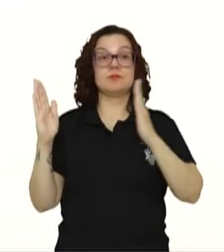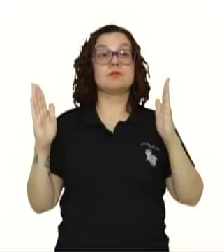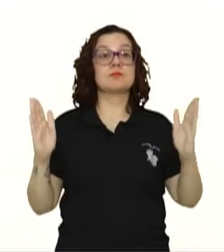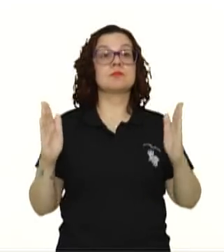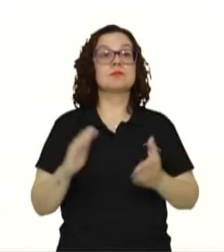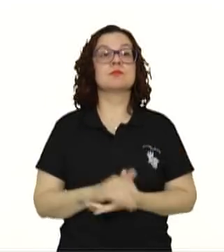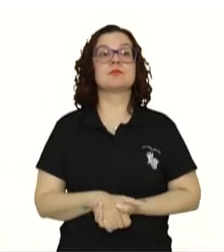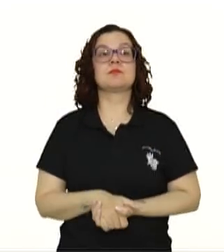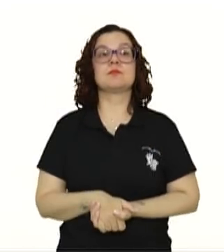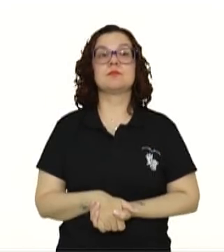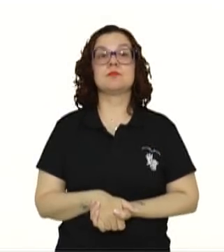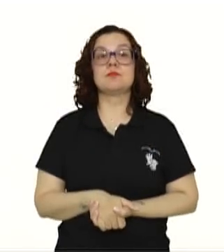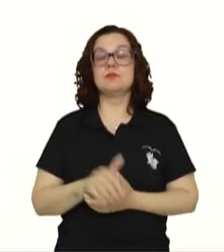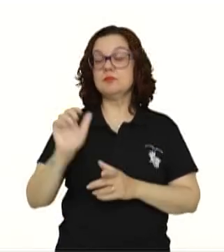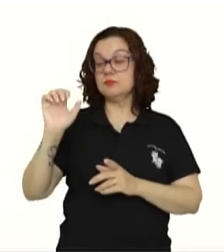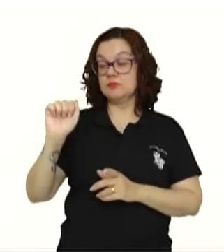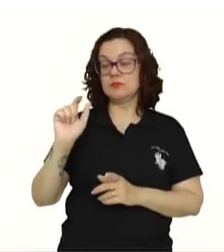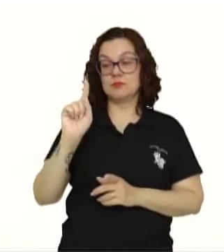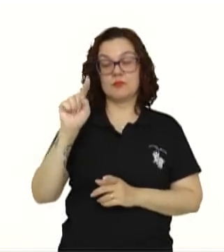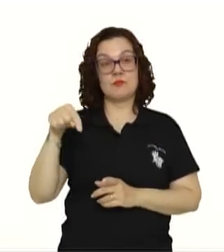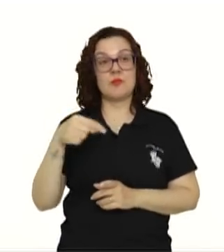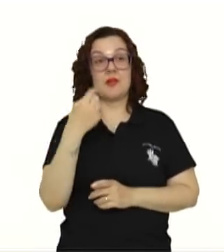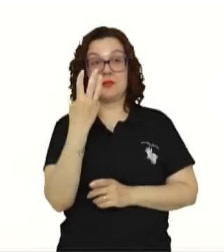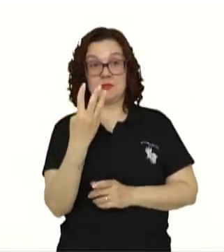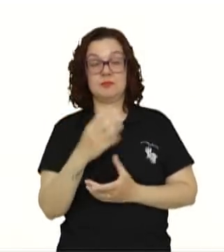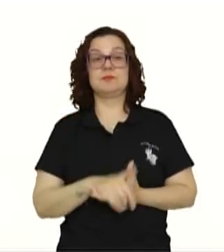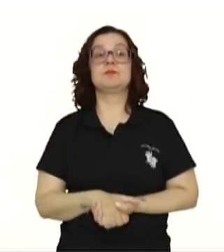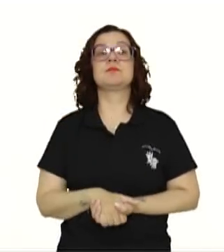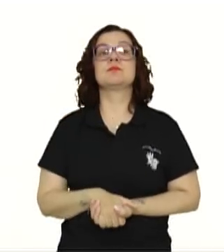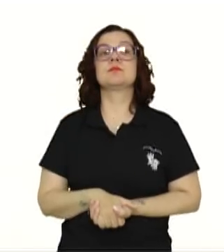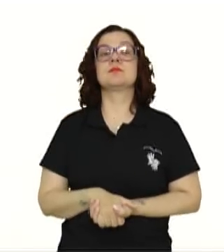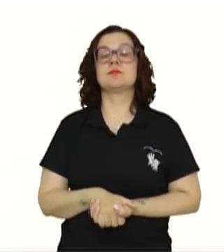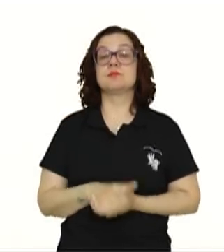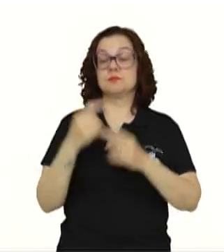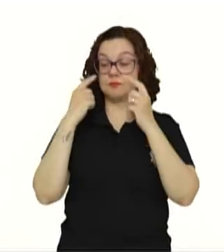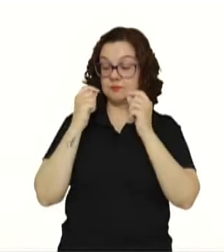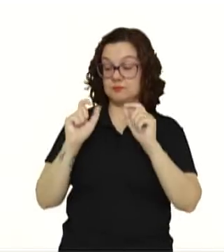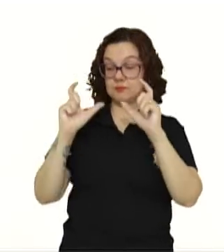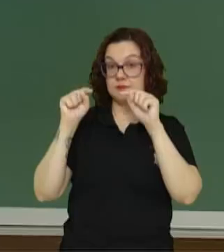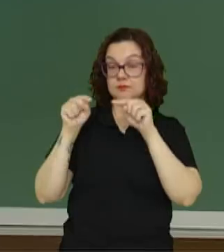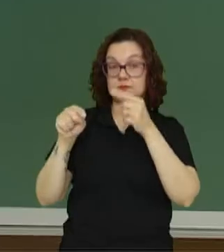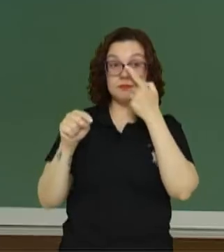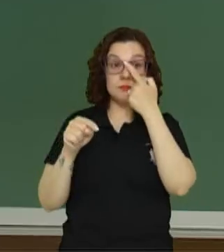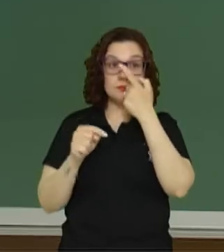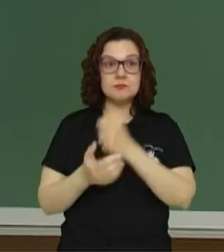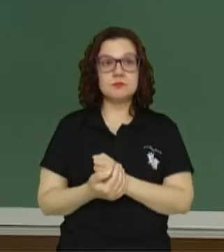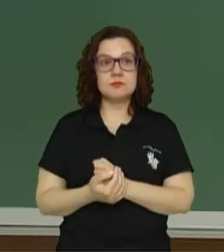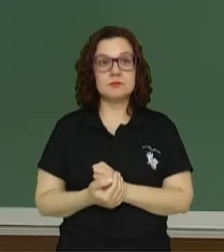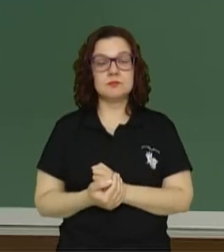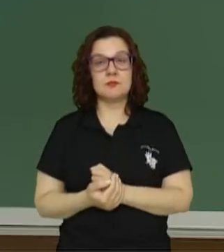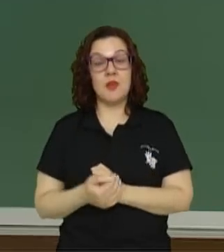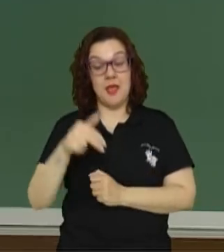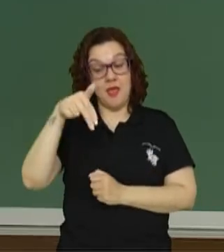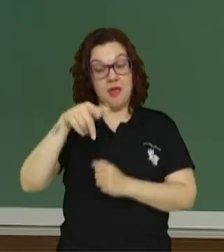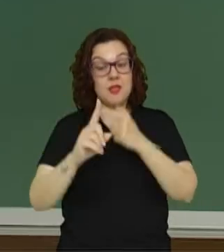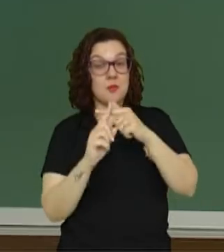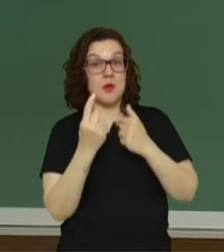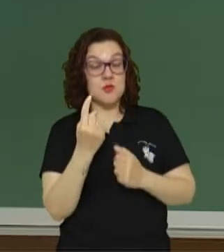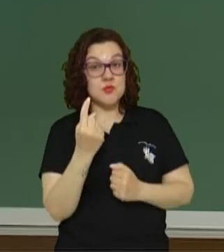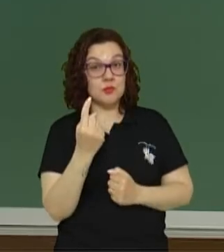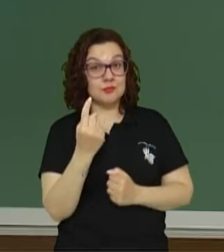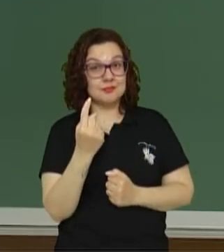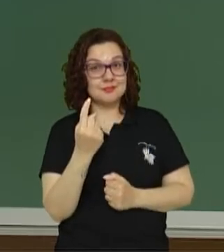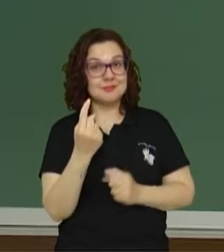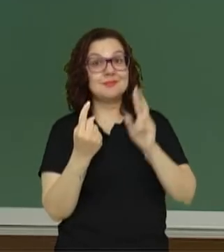sequência tal que A1 igual a 3, presta atenção aqui, ó, a n mais 1. No